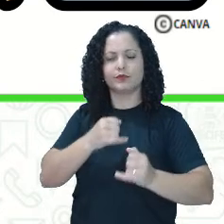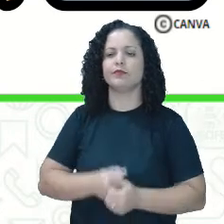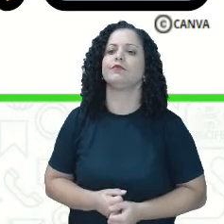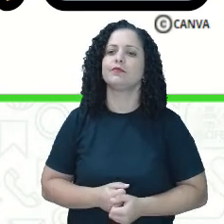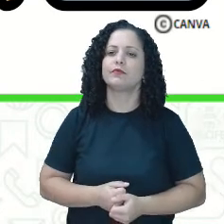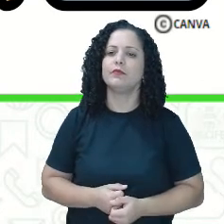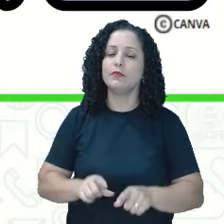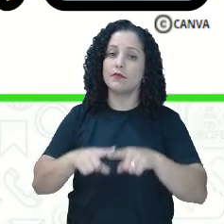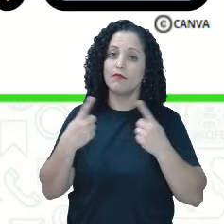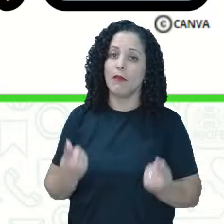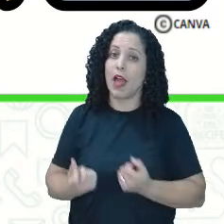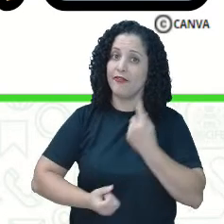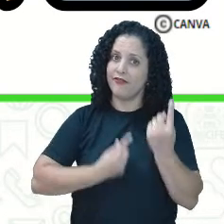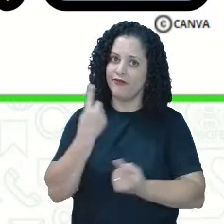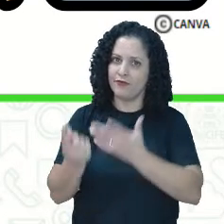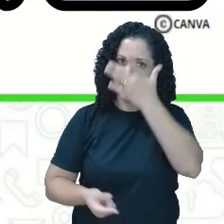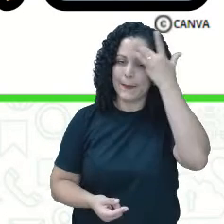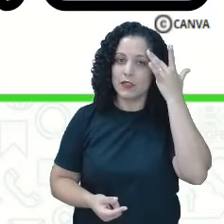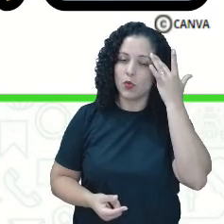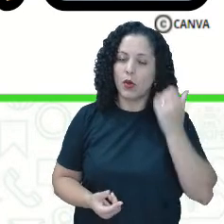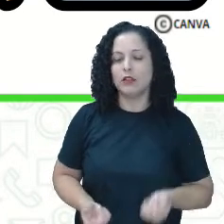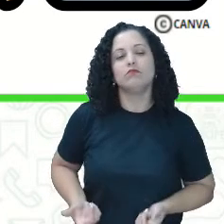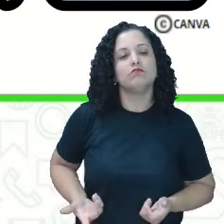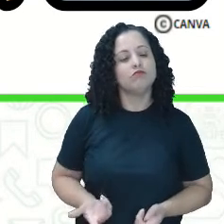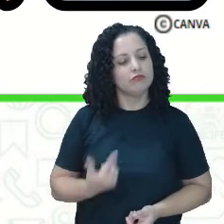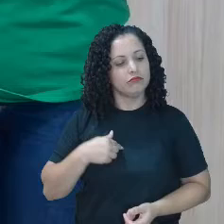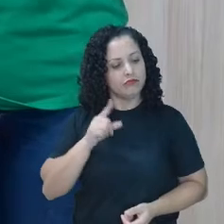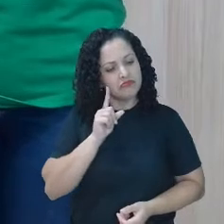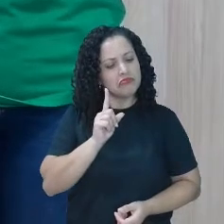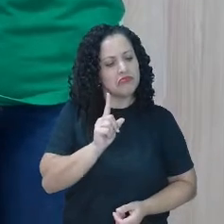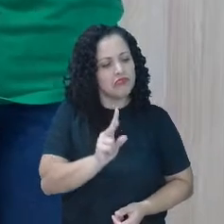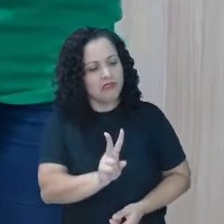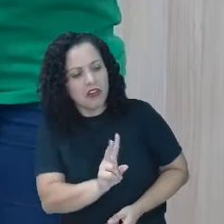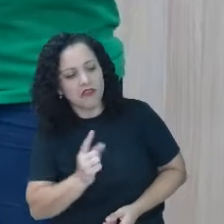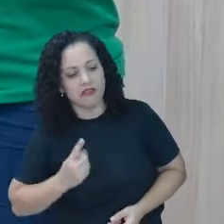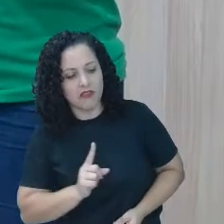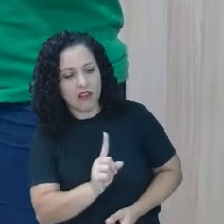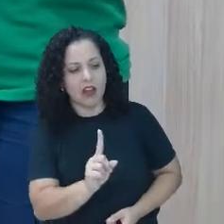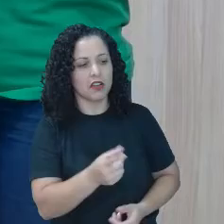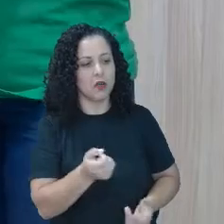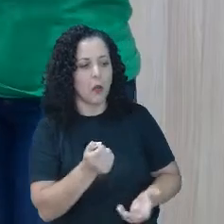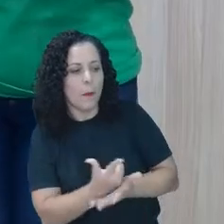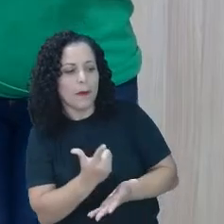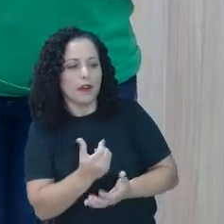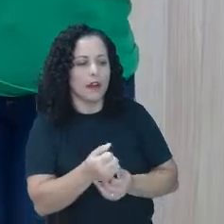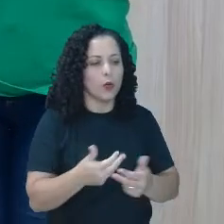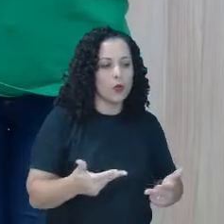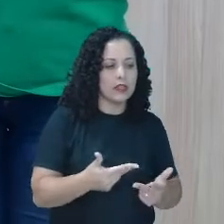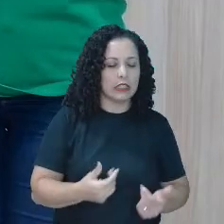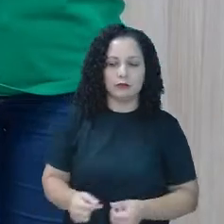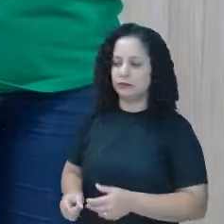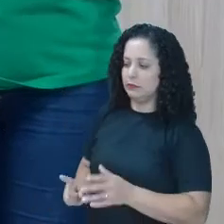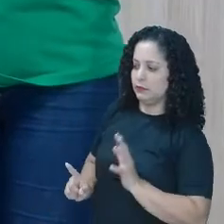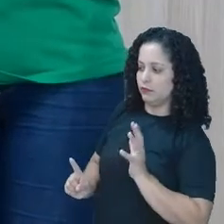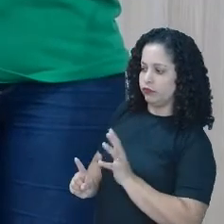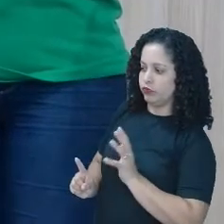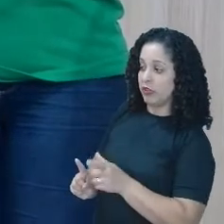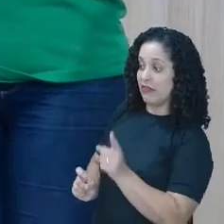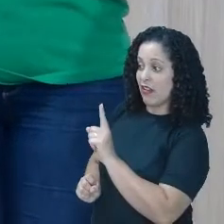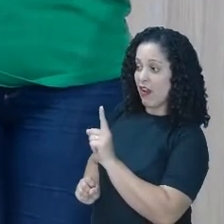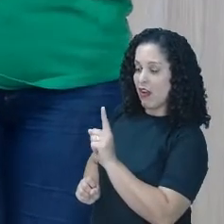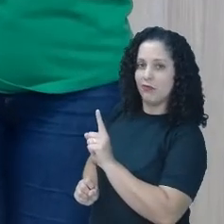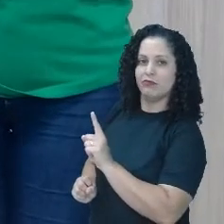outras desistam. Às vezes a pessoa está bem próxima de realizar alguma coisa, mas aquela outra pessoa chega com aquela chantagem e a pessoa o